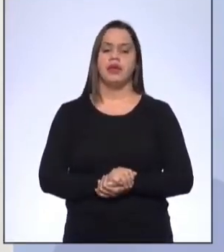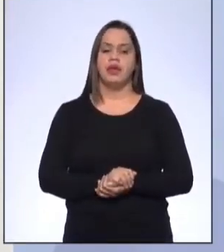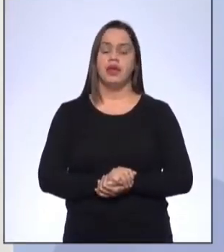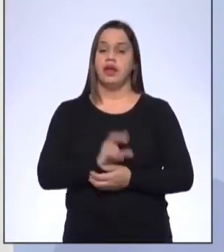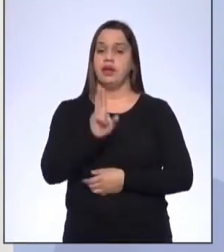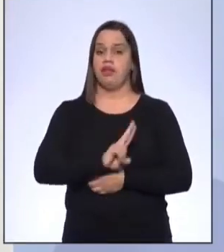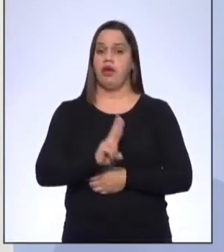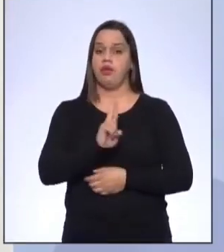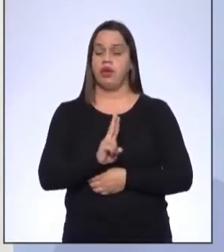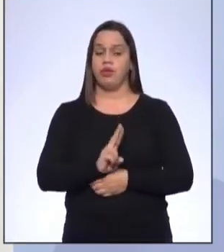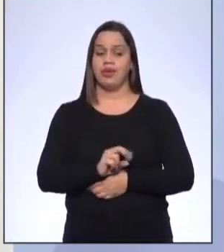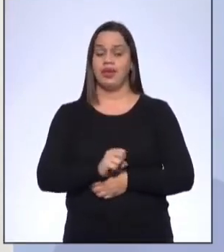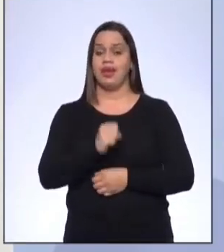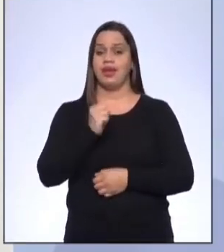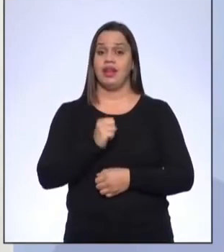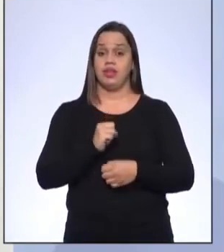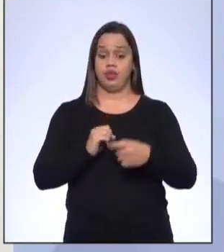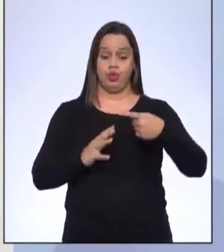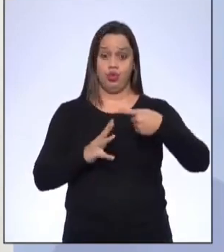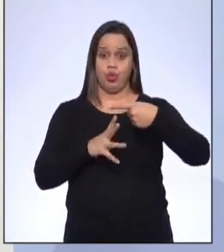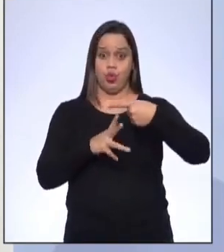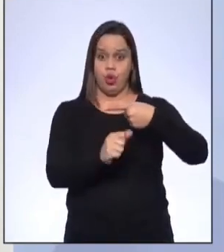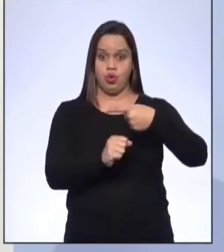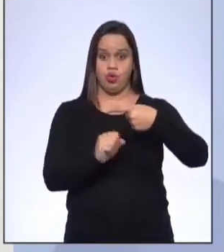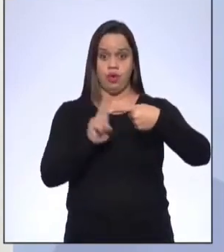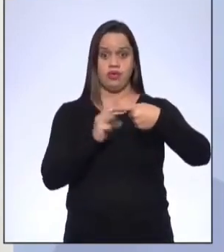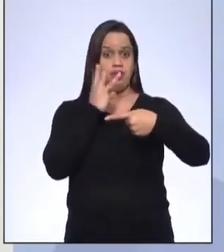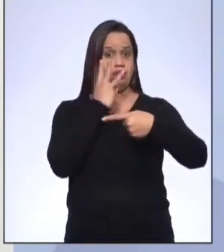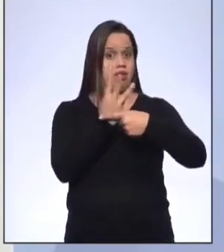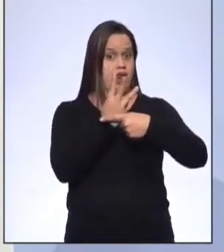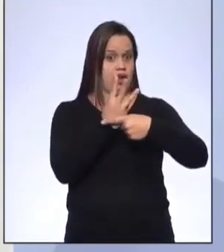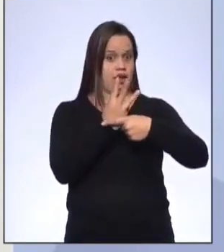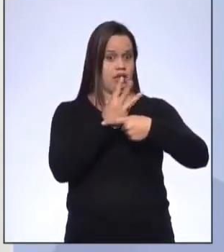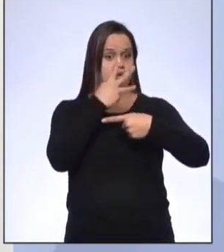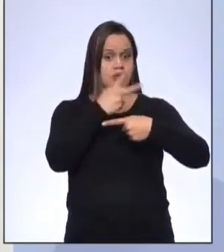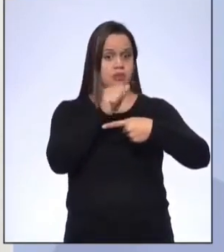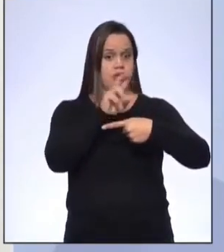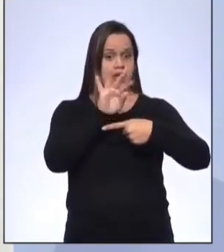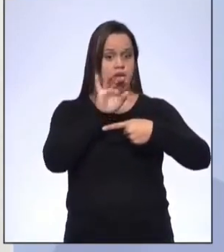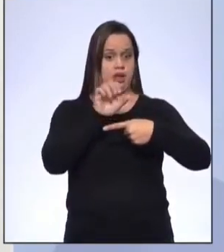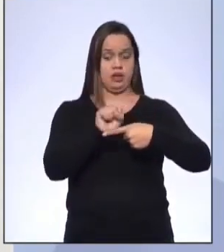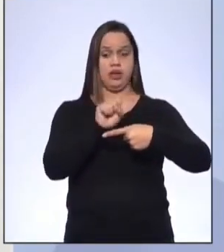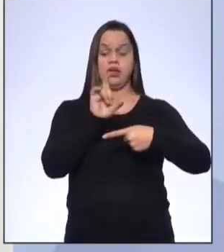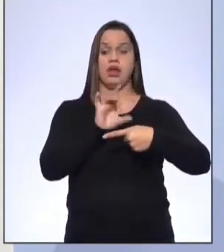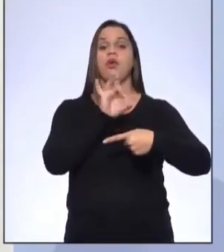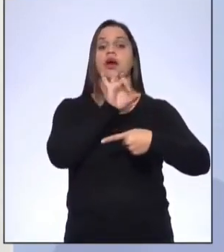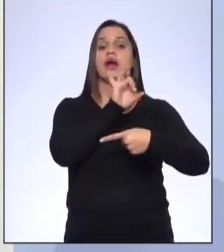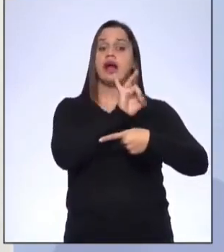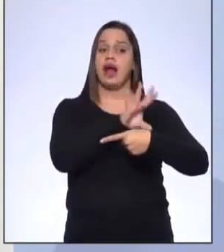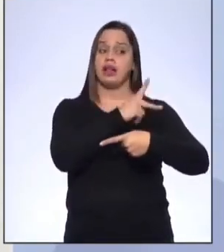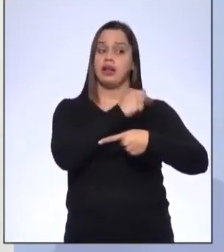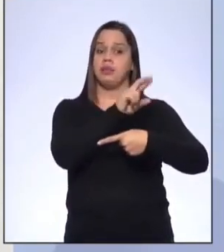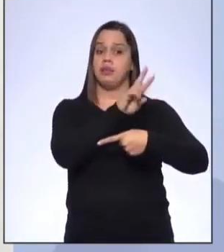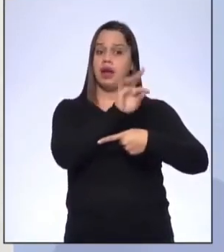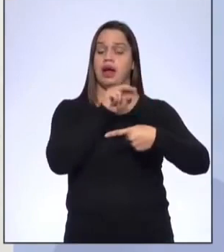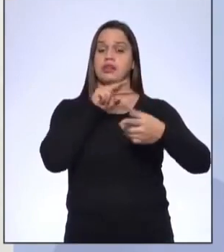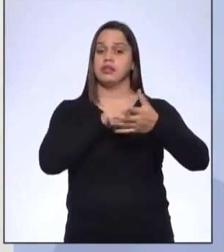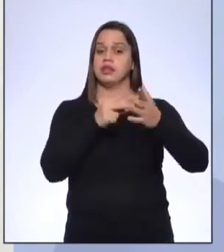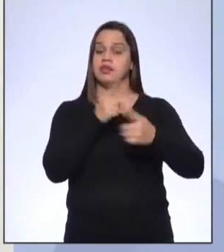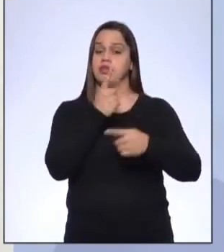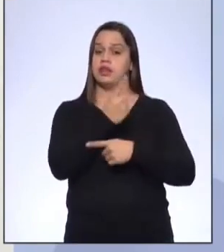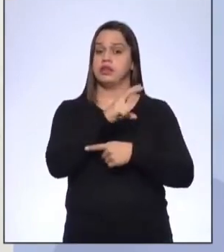3 partes, ok? 150 é cada uma das partes, portanto, temos aí quanto?